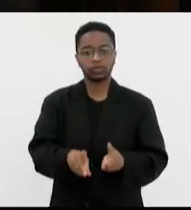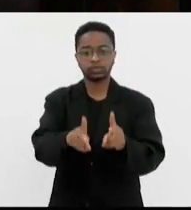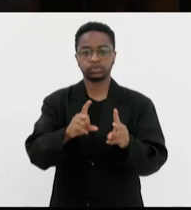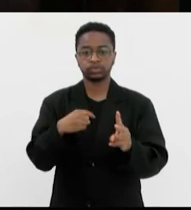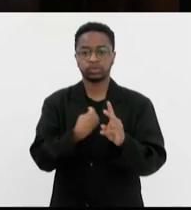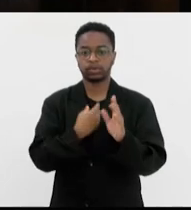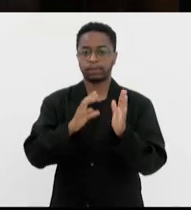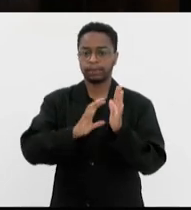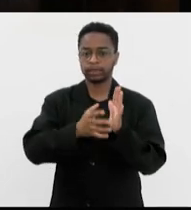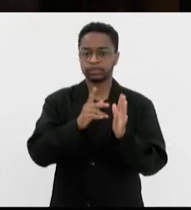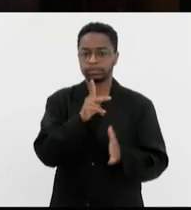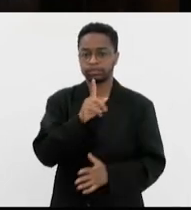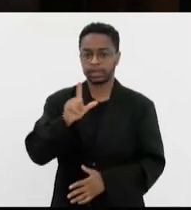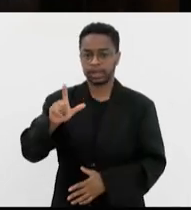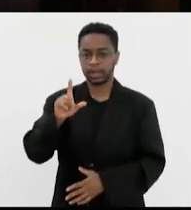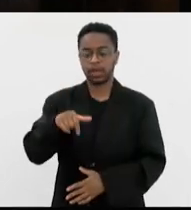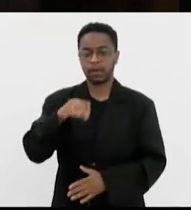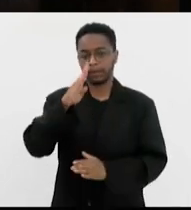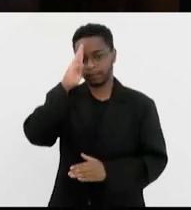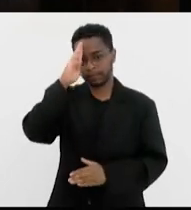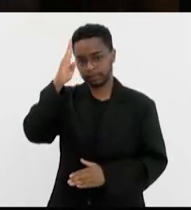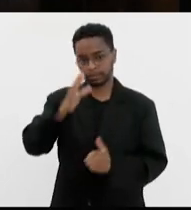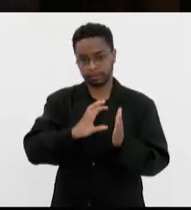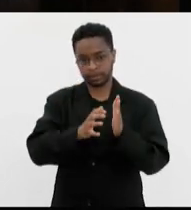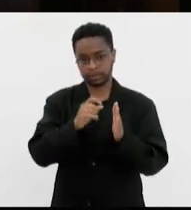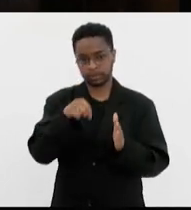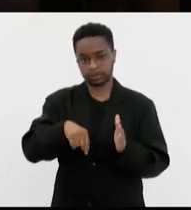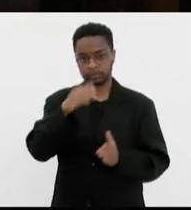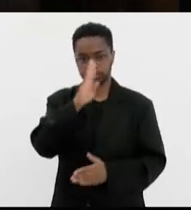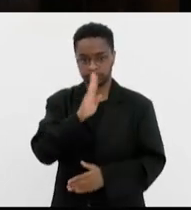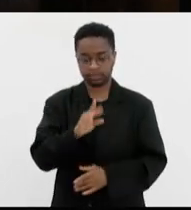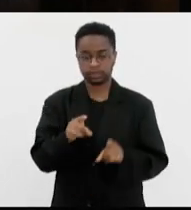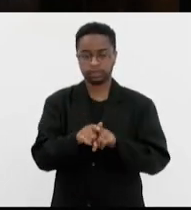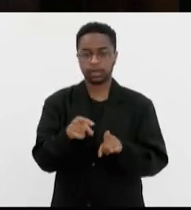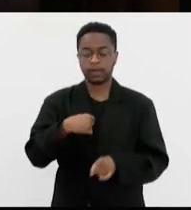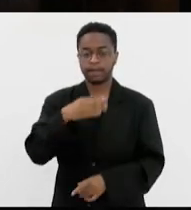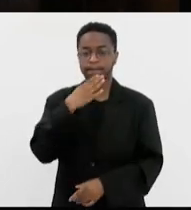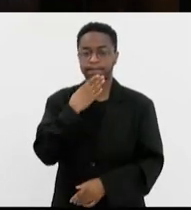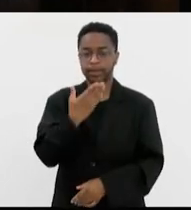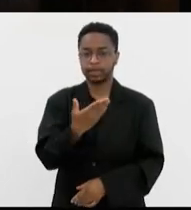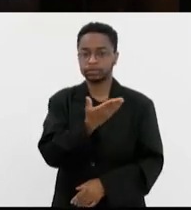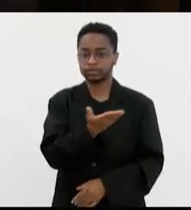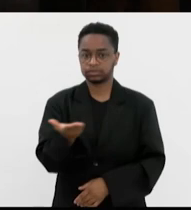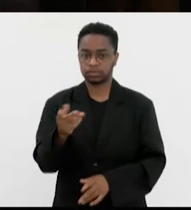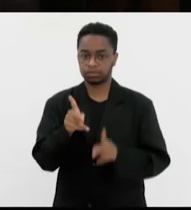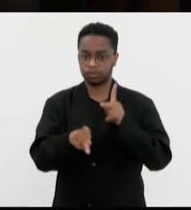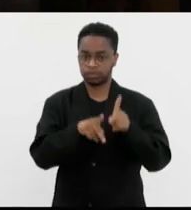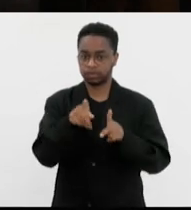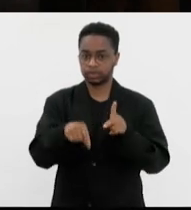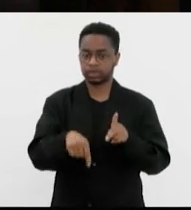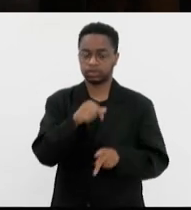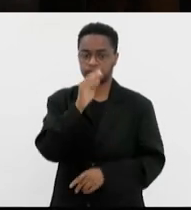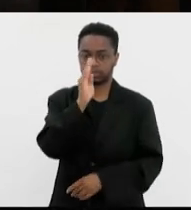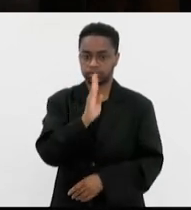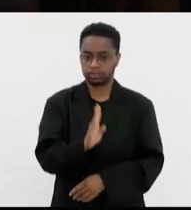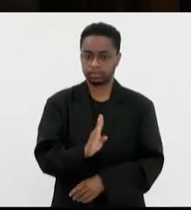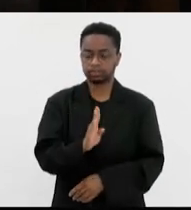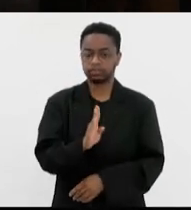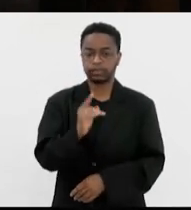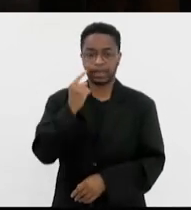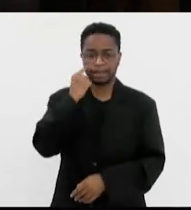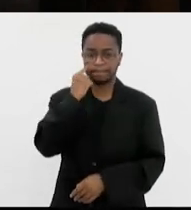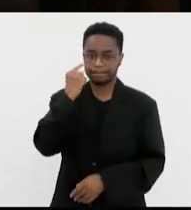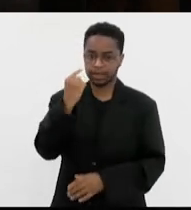partido PL como o maior partido do Brasil. E só peço encarecidamente à população do nosso país que